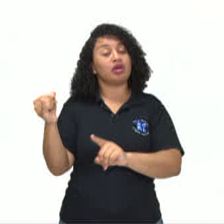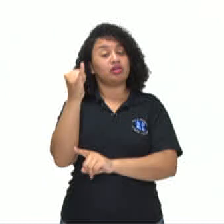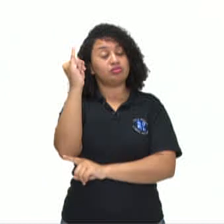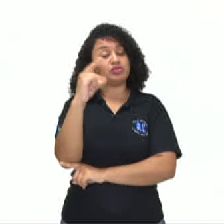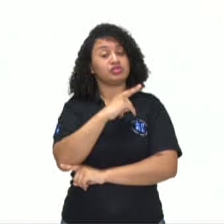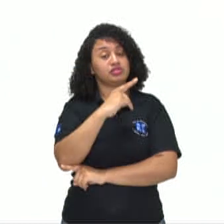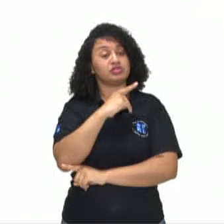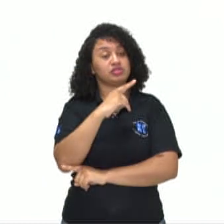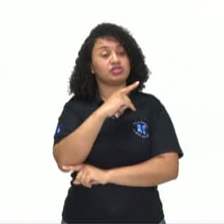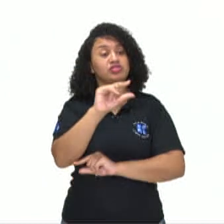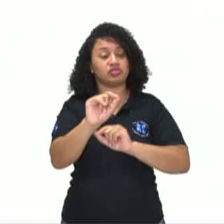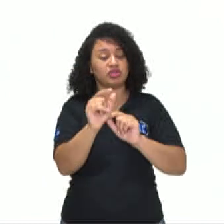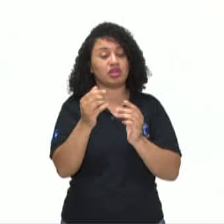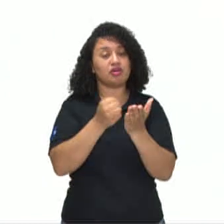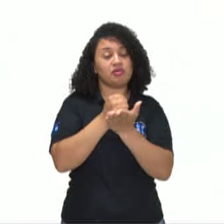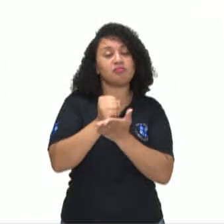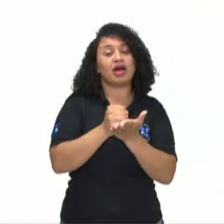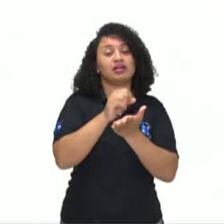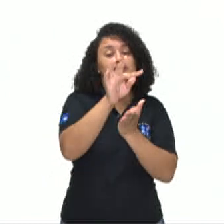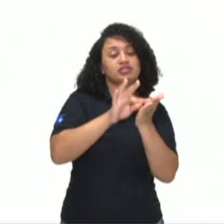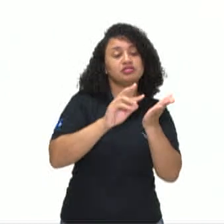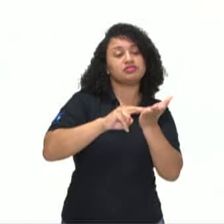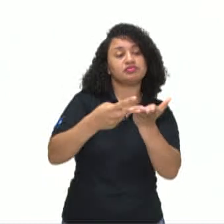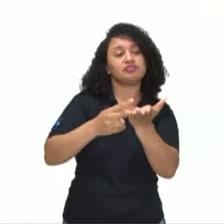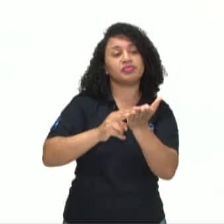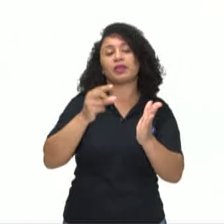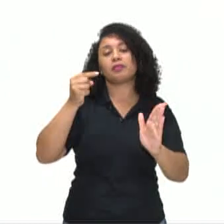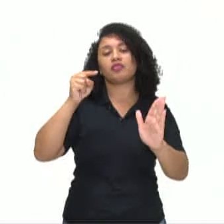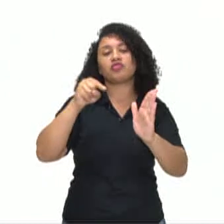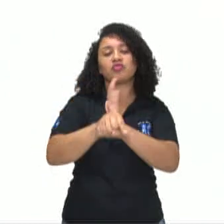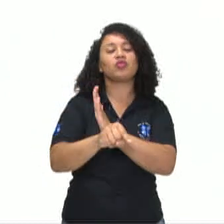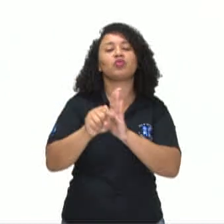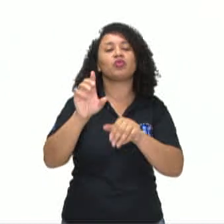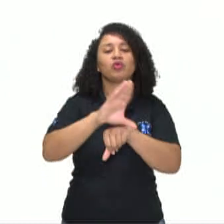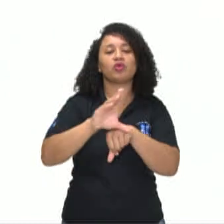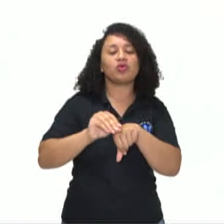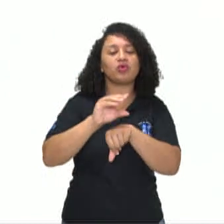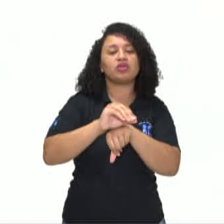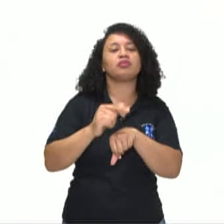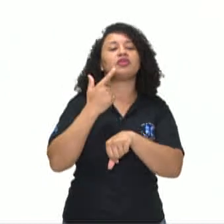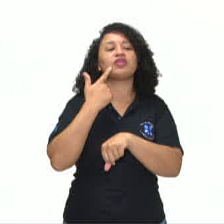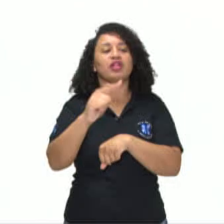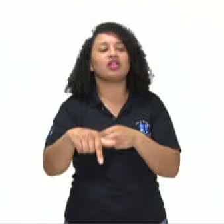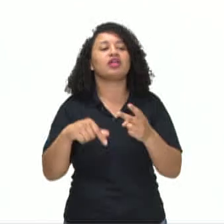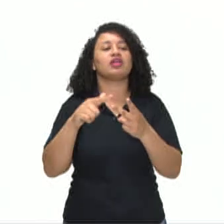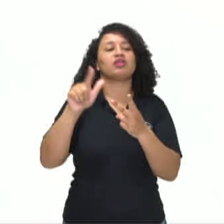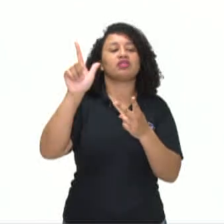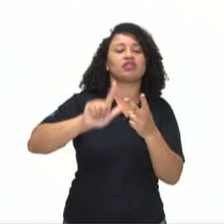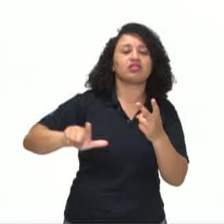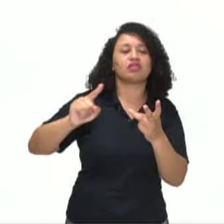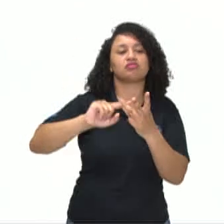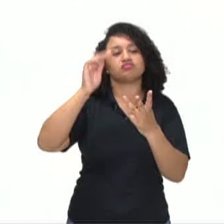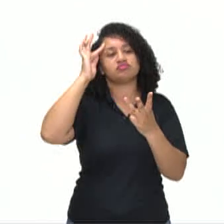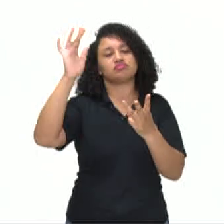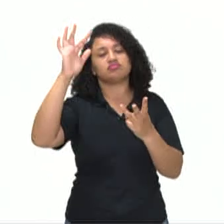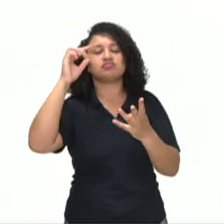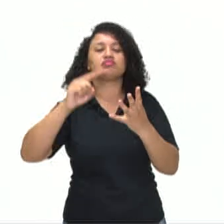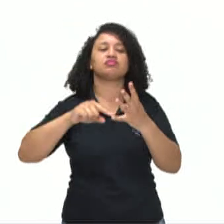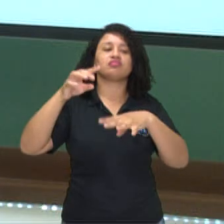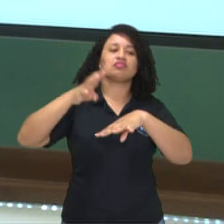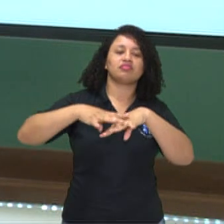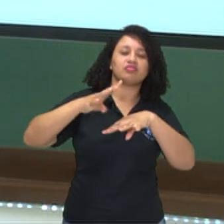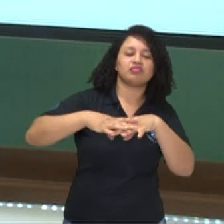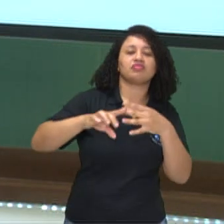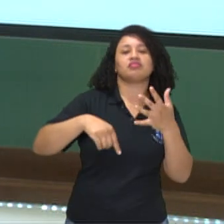base nesses textos, nessas traduções, aprofundou-se, portanto, o conhecimento em línguas, literatura, filosofia,